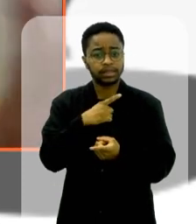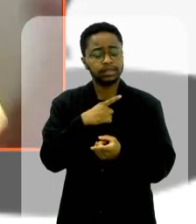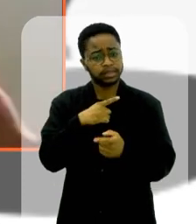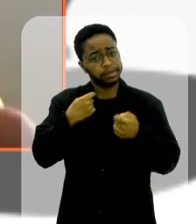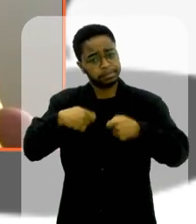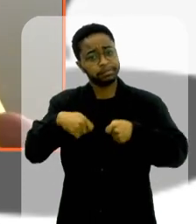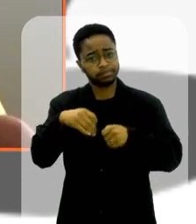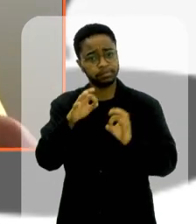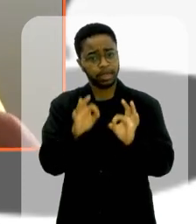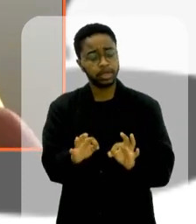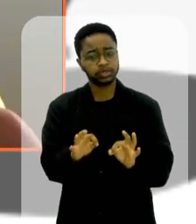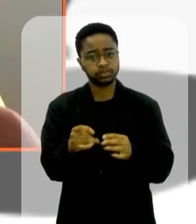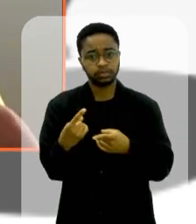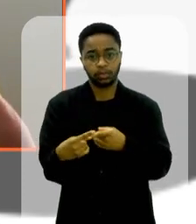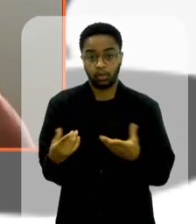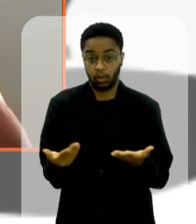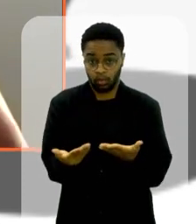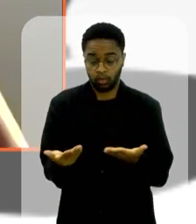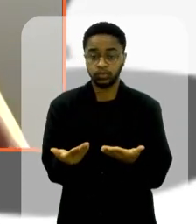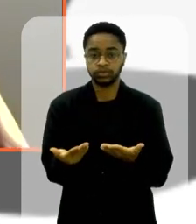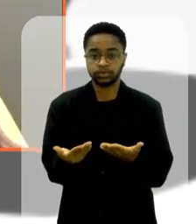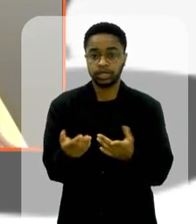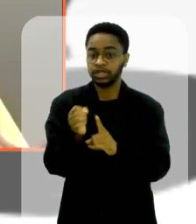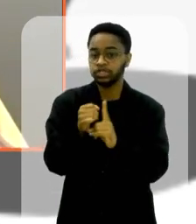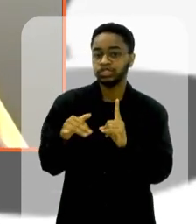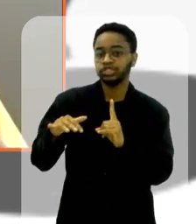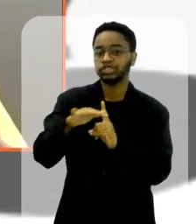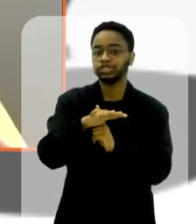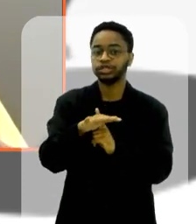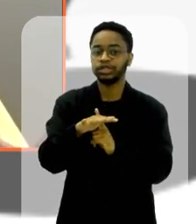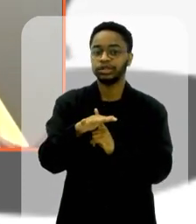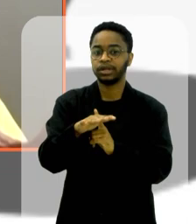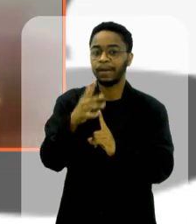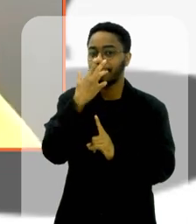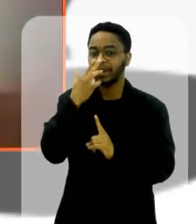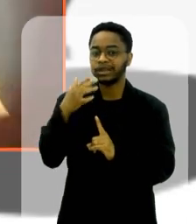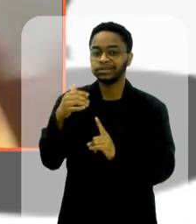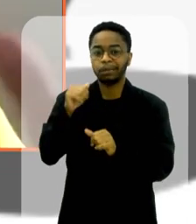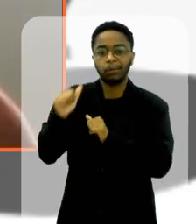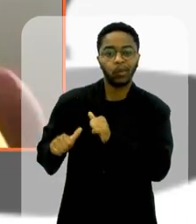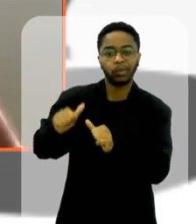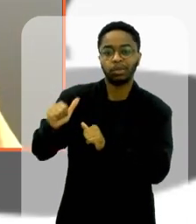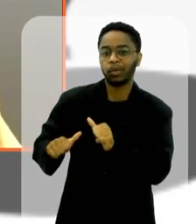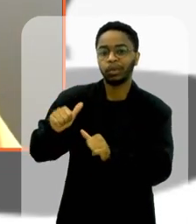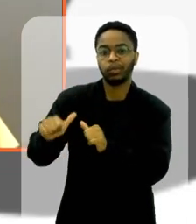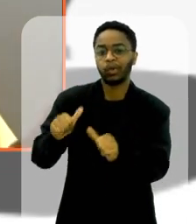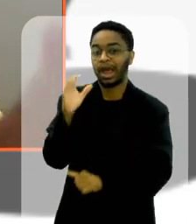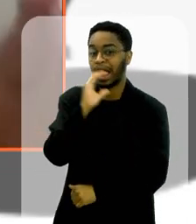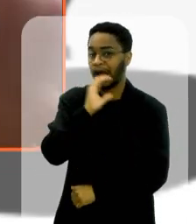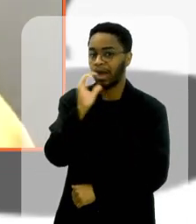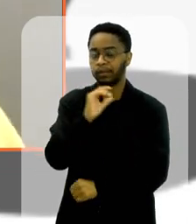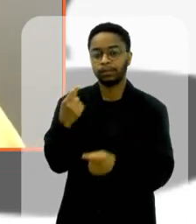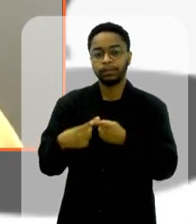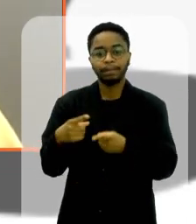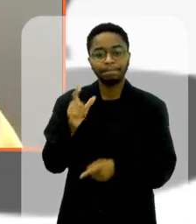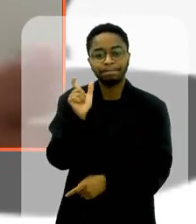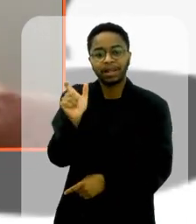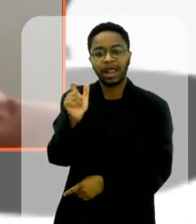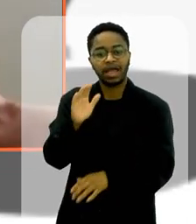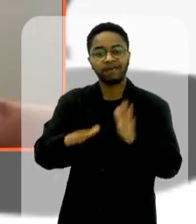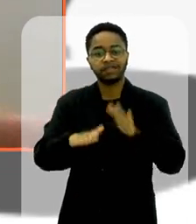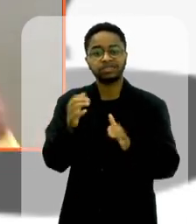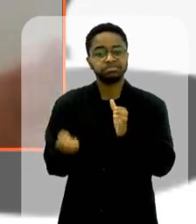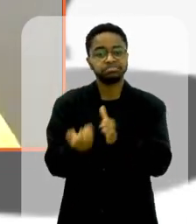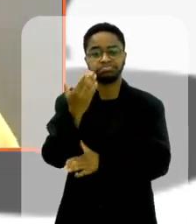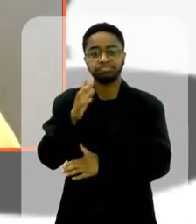grande necessidade. Hoje as gírias são dinâmicas, né? Uma palavra